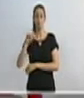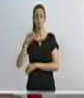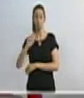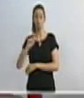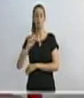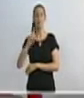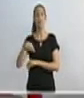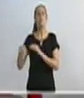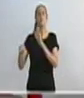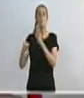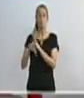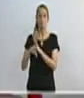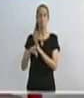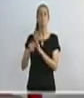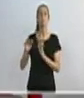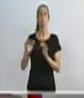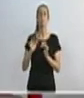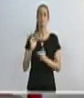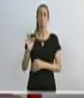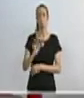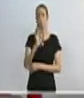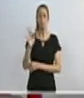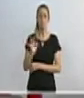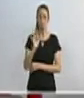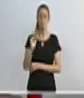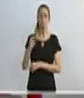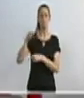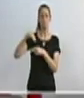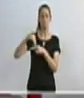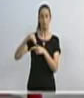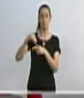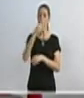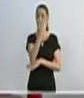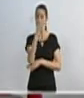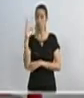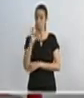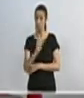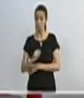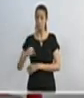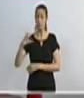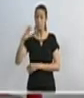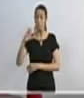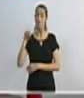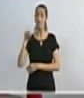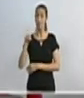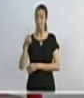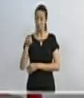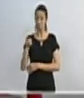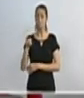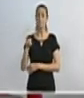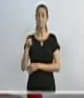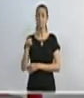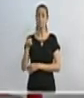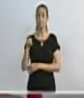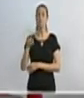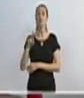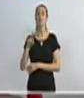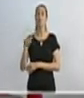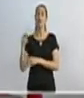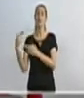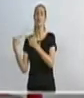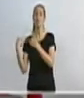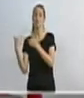Fundação Municipal, Fundação Estadual do Meio Ambiente de Santa Catarina, passará essa atribuição